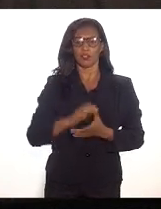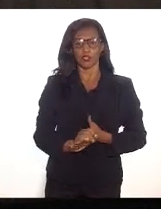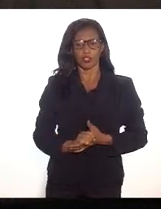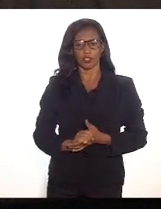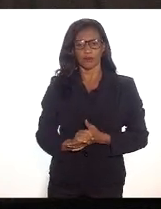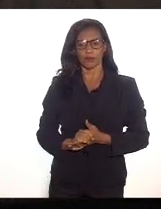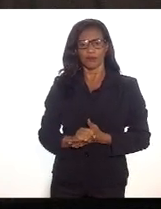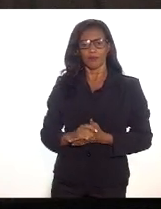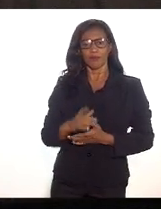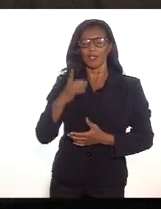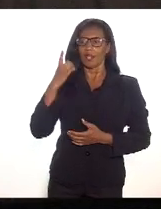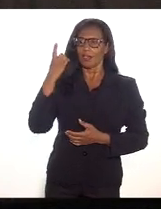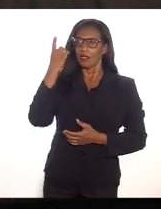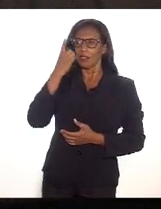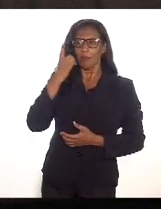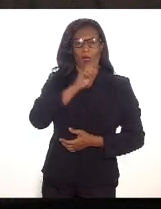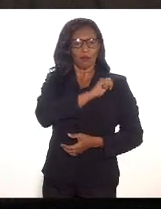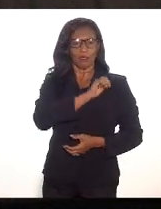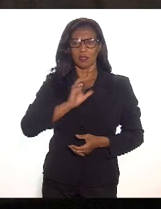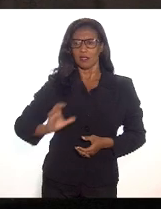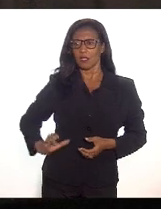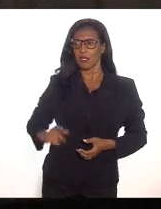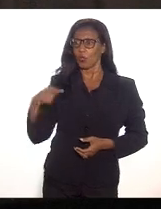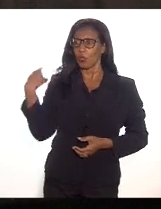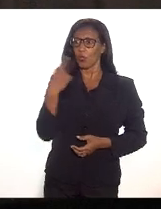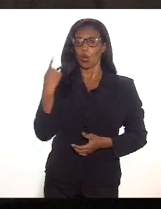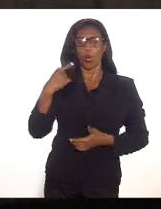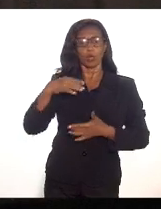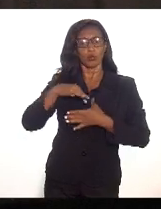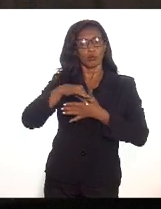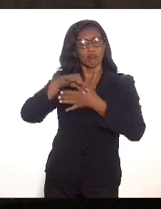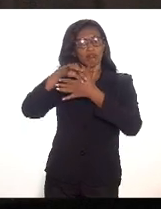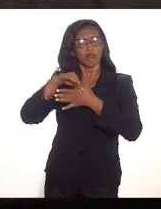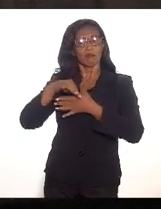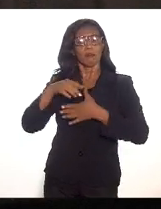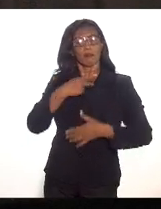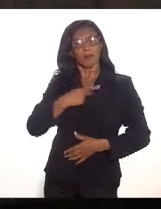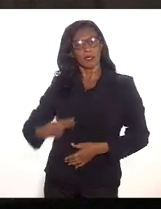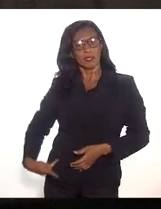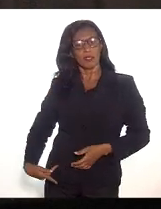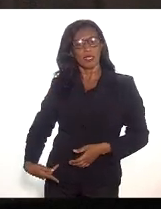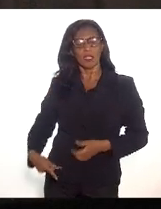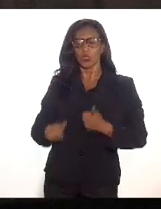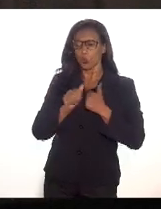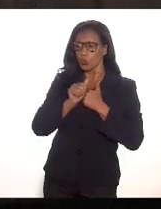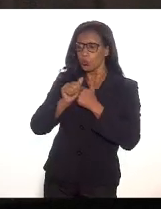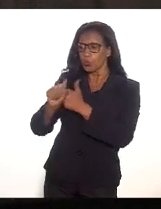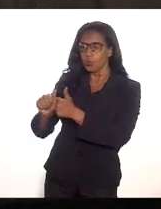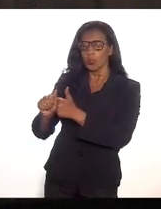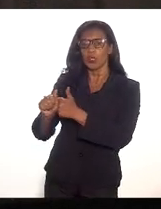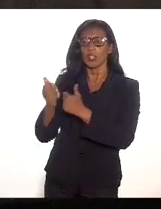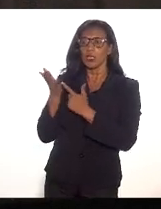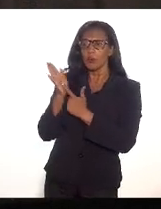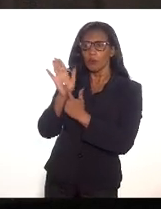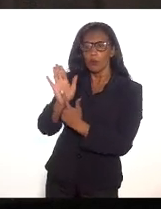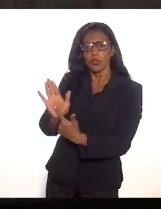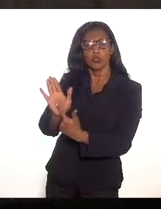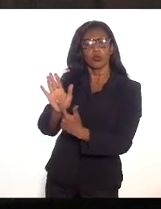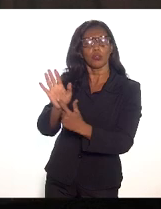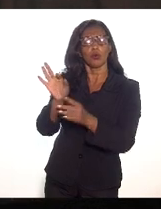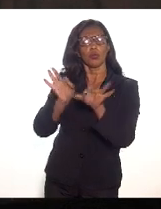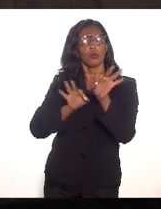deputado Adesiliano, nosso presidente, ao nosso condutor, que apresentou o projeto de